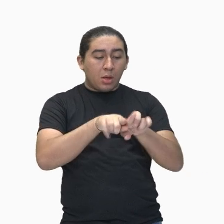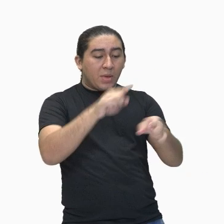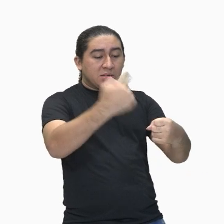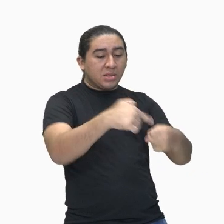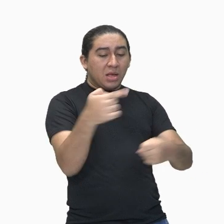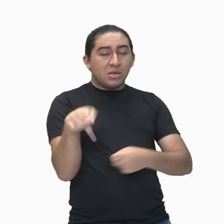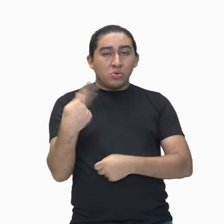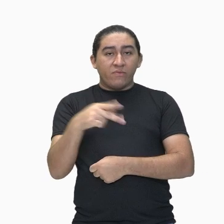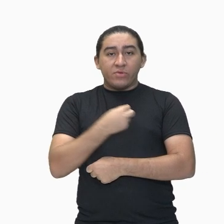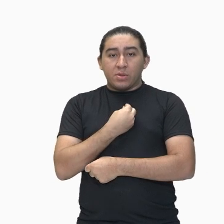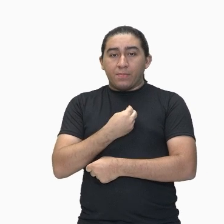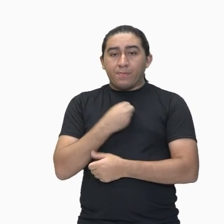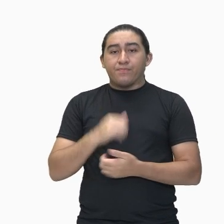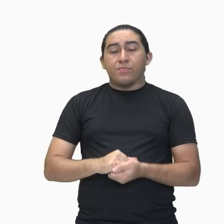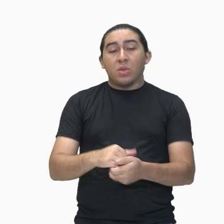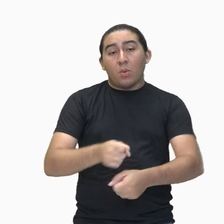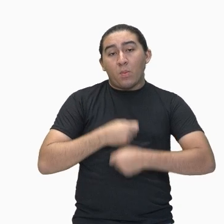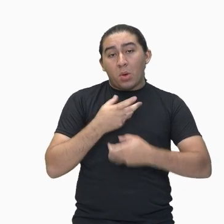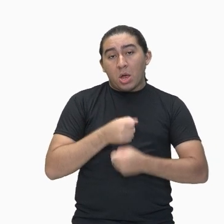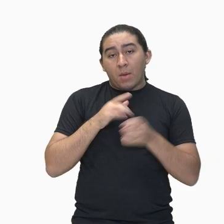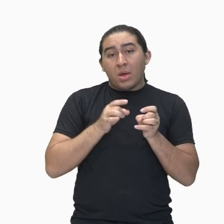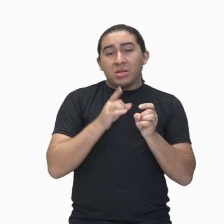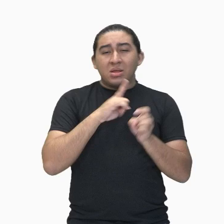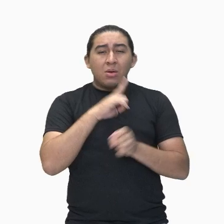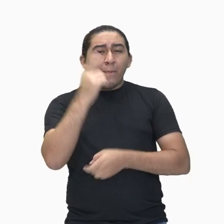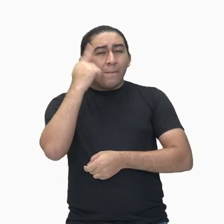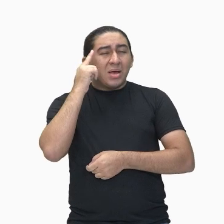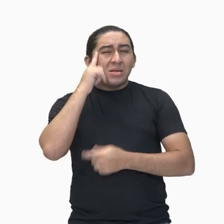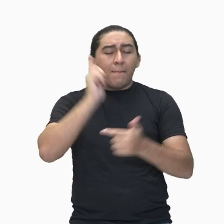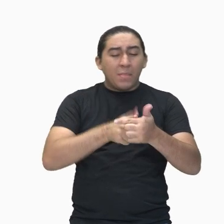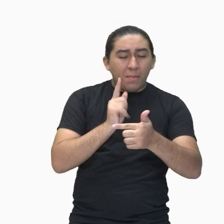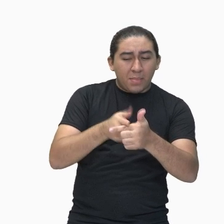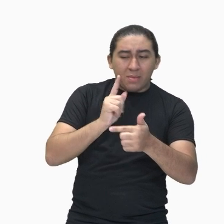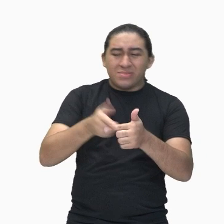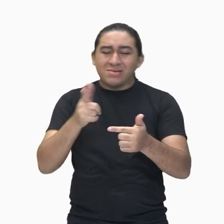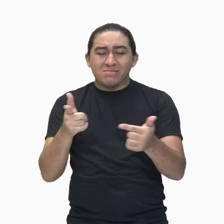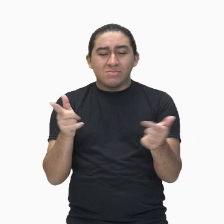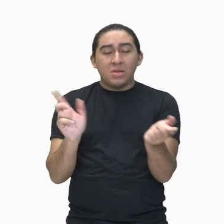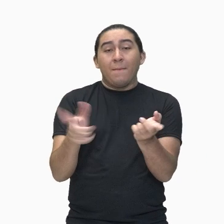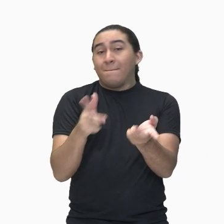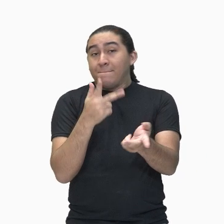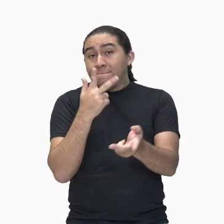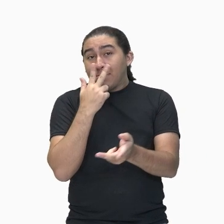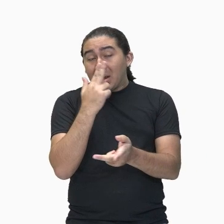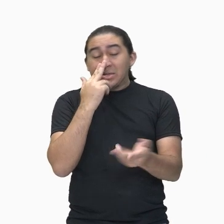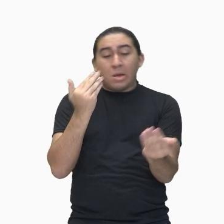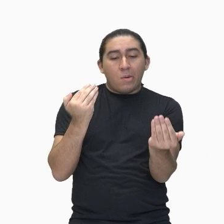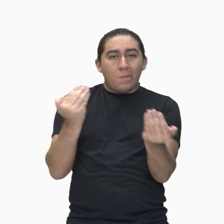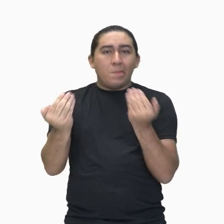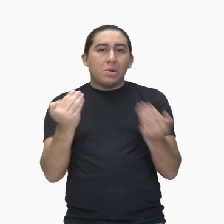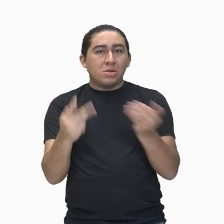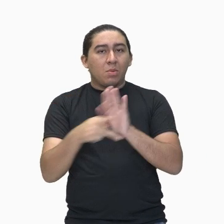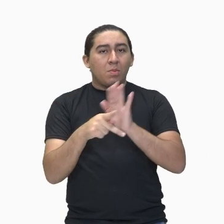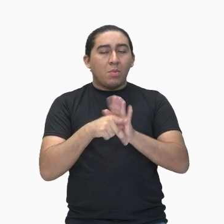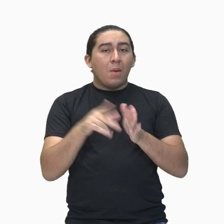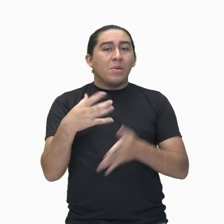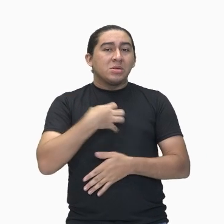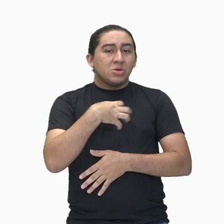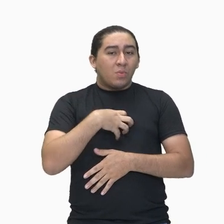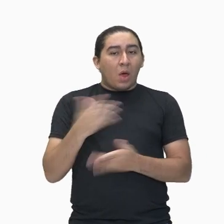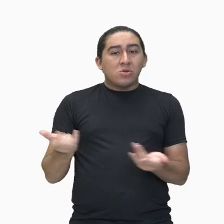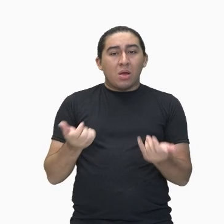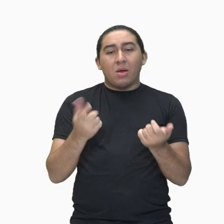vive. O poema abandona o tom de zombaria, atenuando a sátira contundente para tornar-se